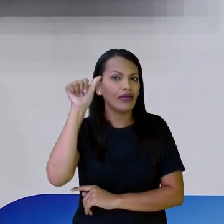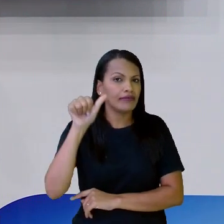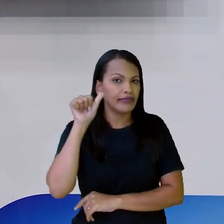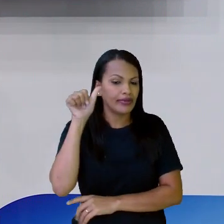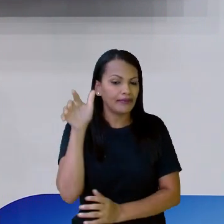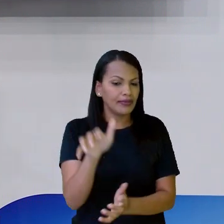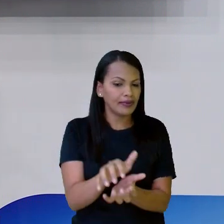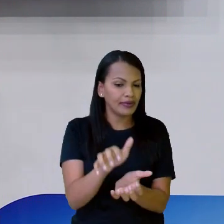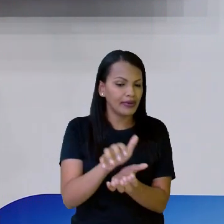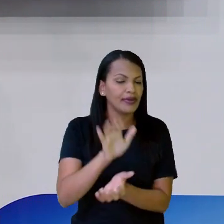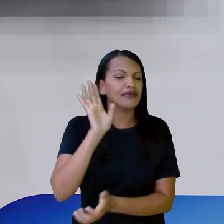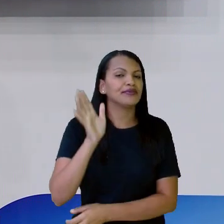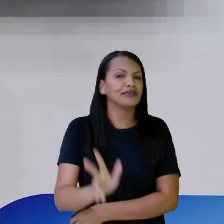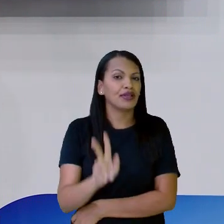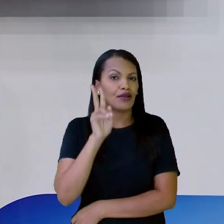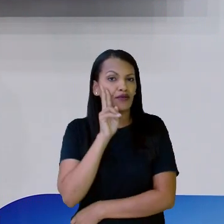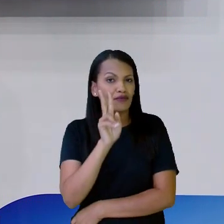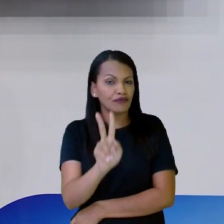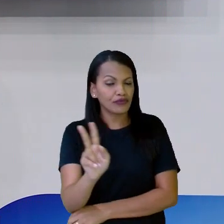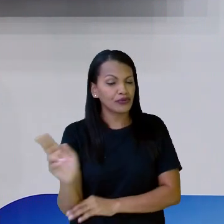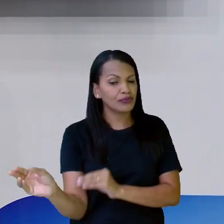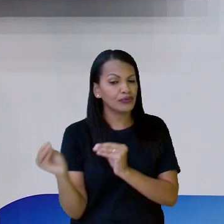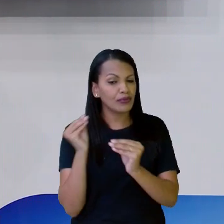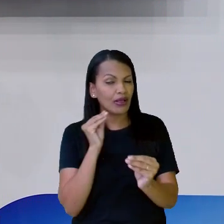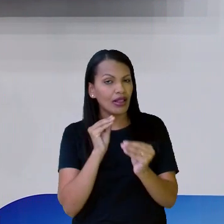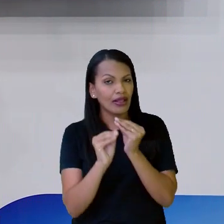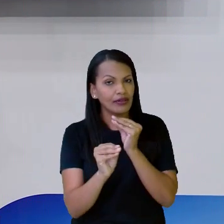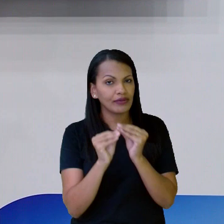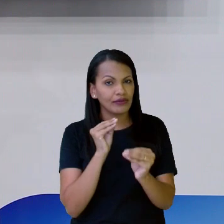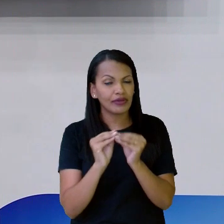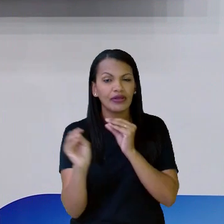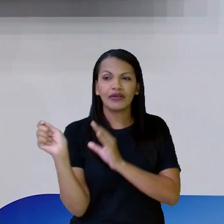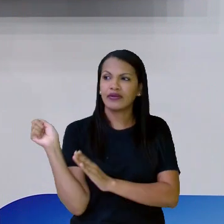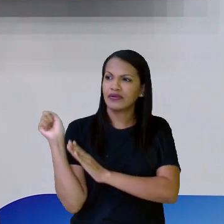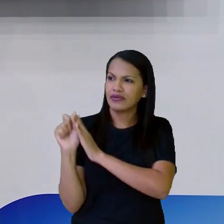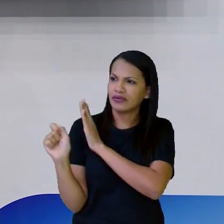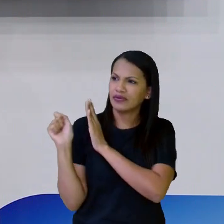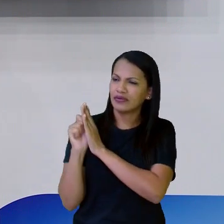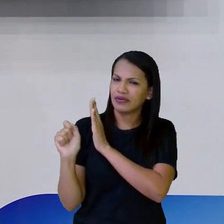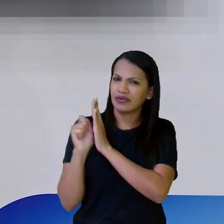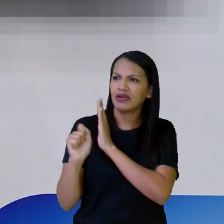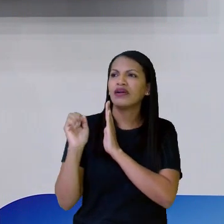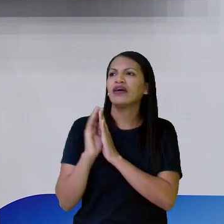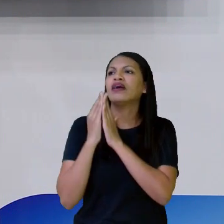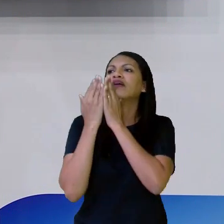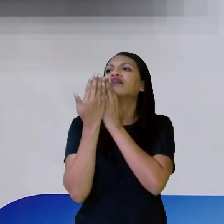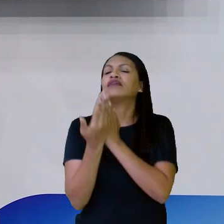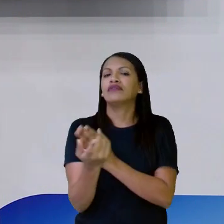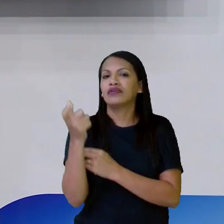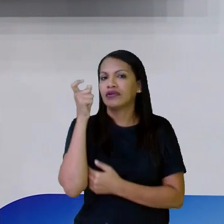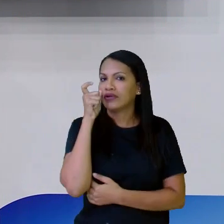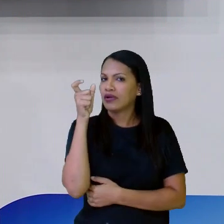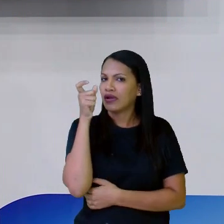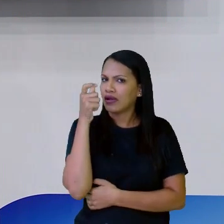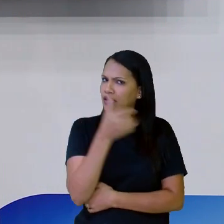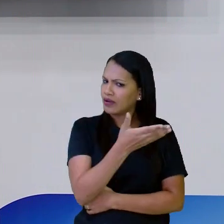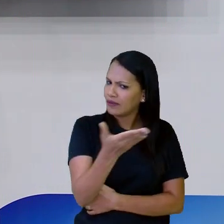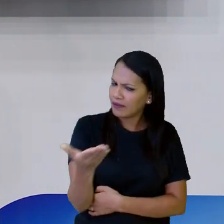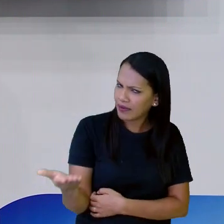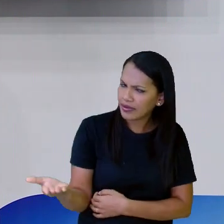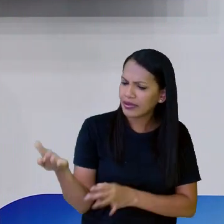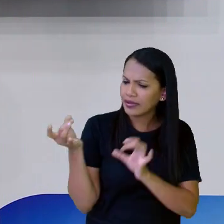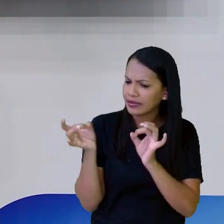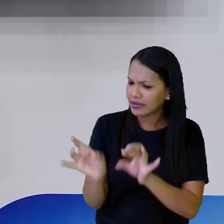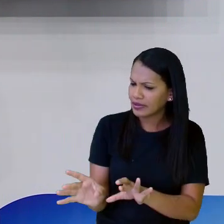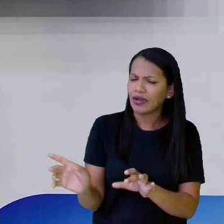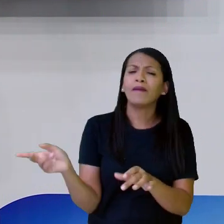que vocês já viram ela pelas novelas, né? Ela escreveu esse livro bem interessante e você não deixa de